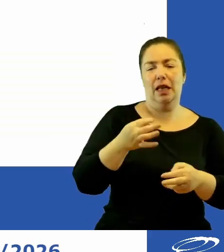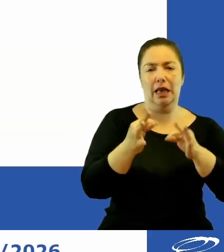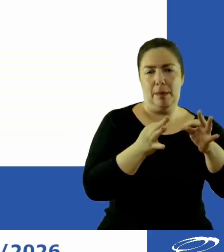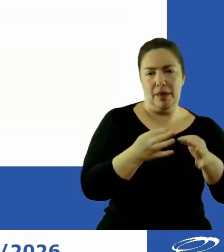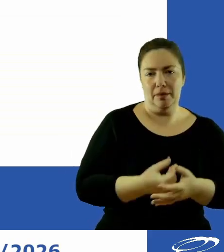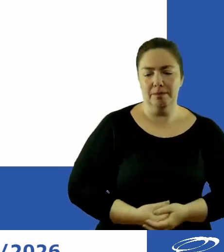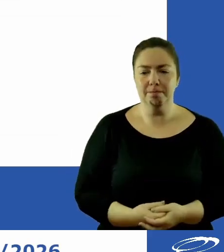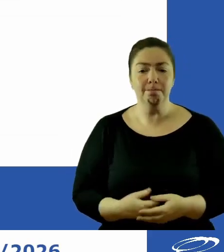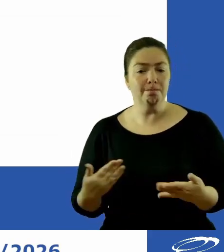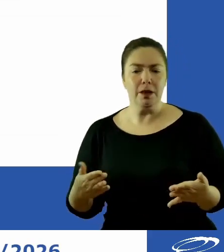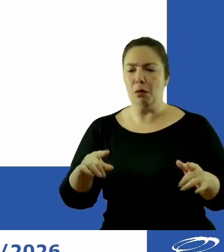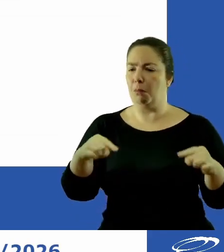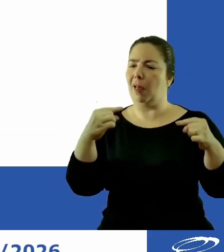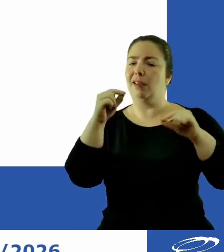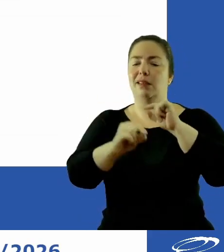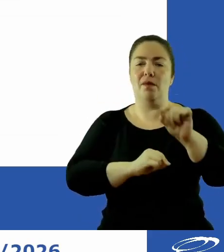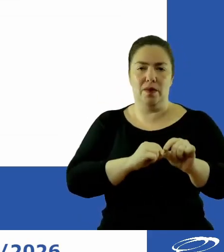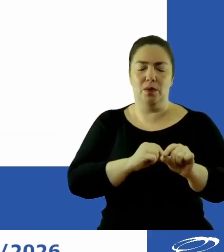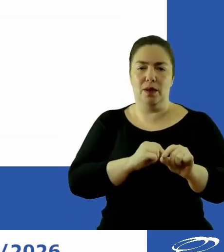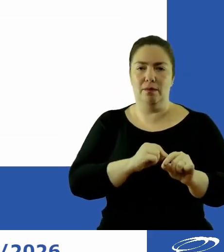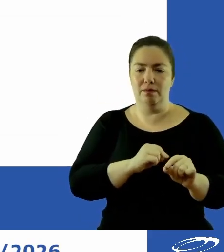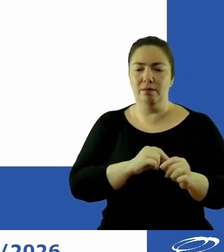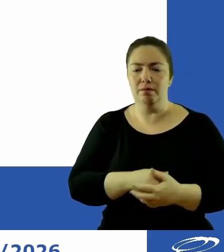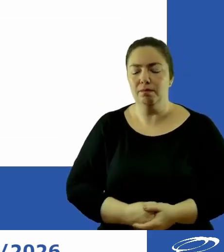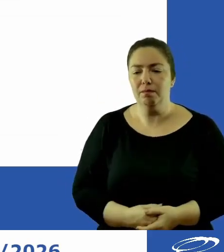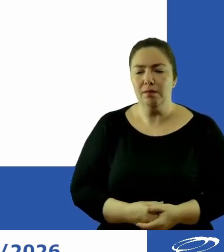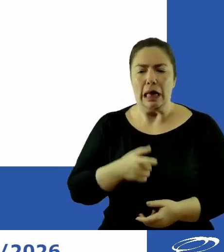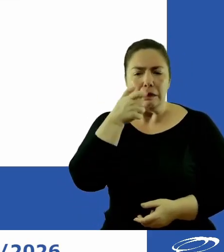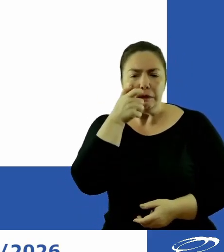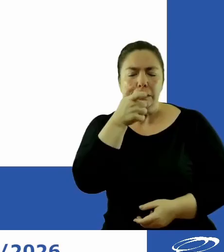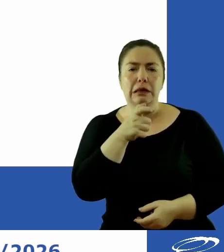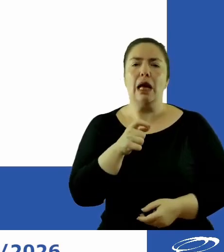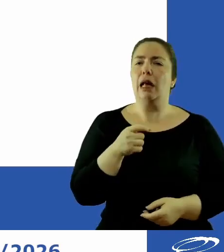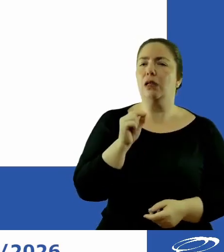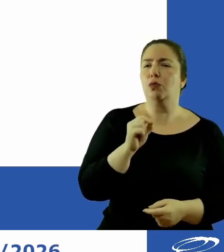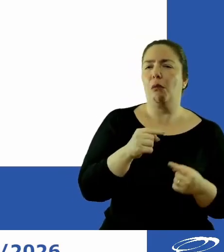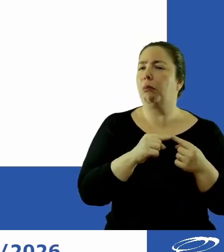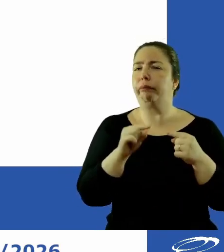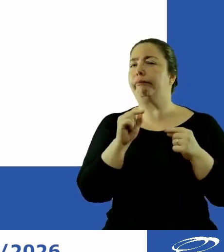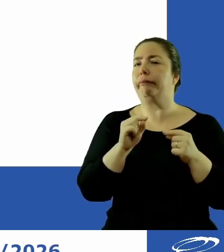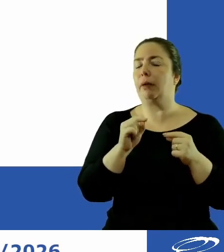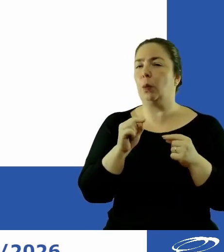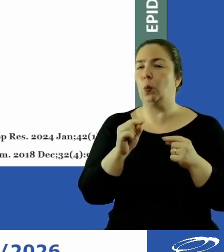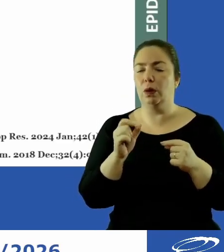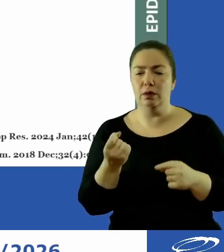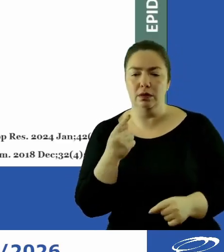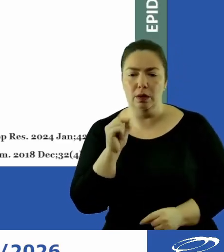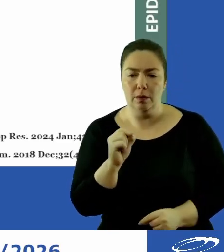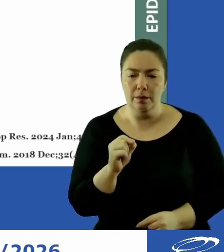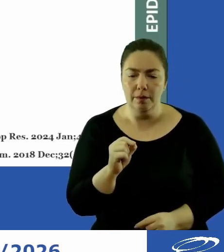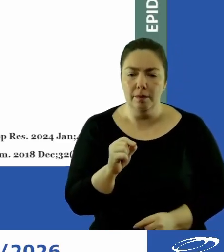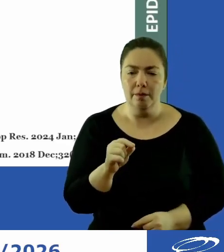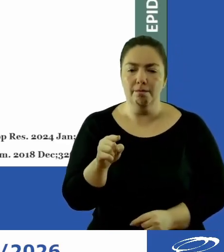conflitos de interesse. Vai ter um pouquinho mais do que está escrito aí, mas nós vamos discutir